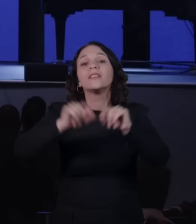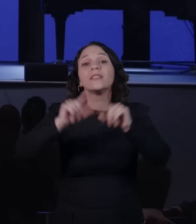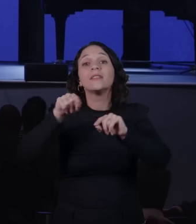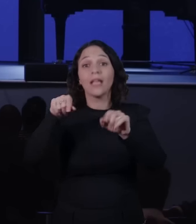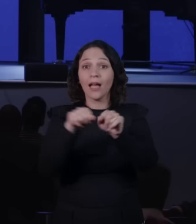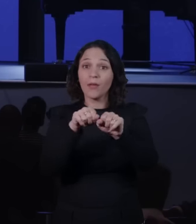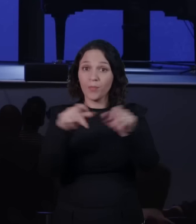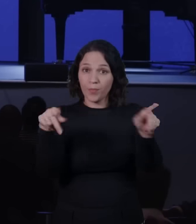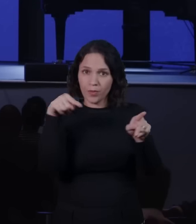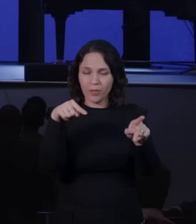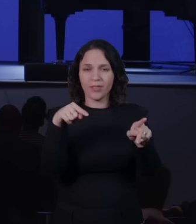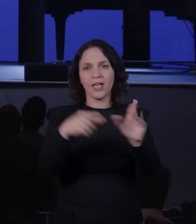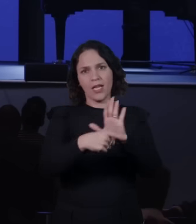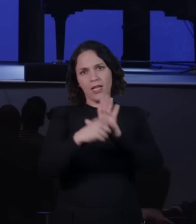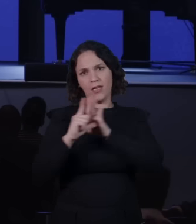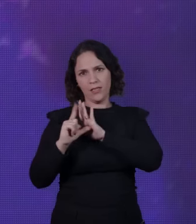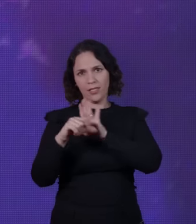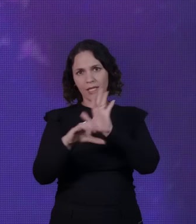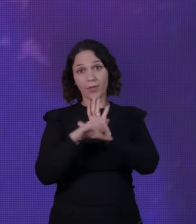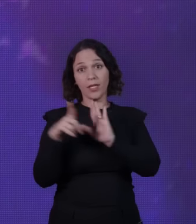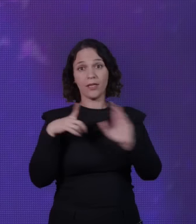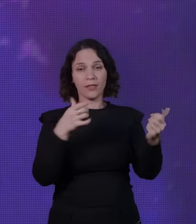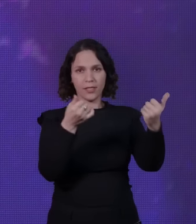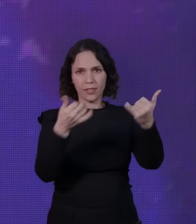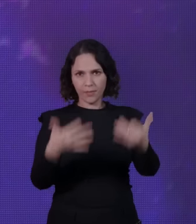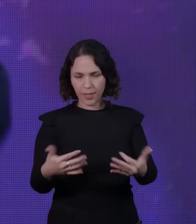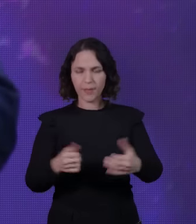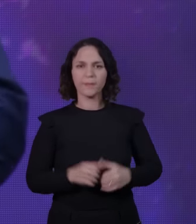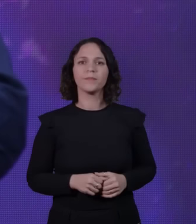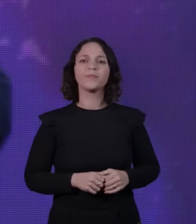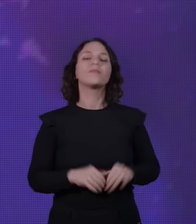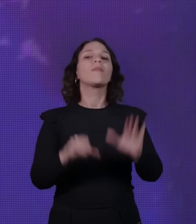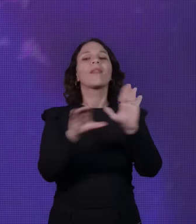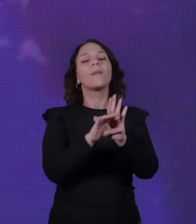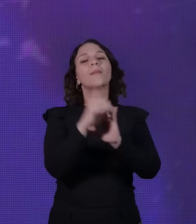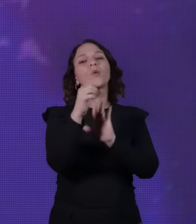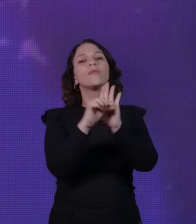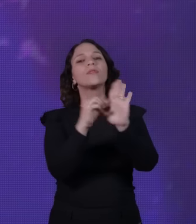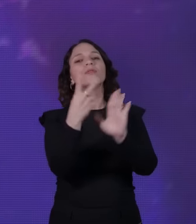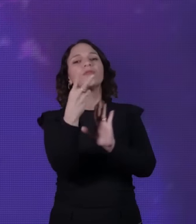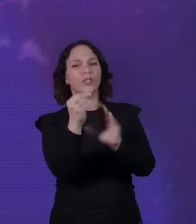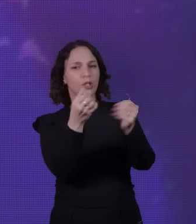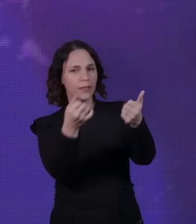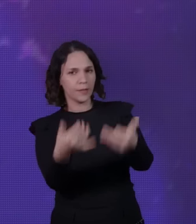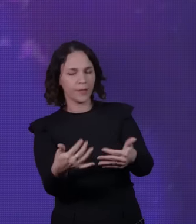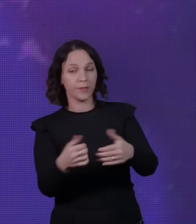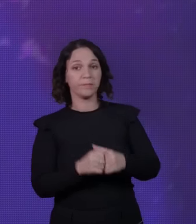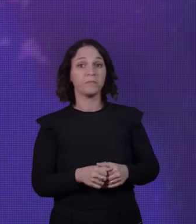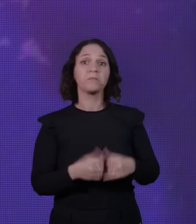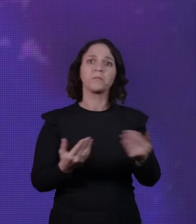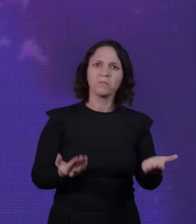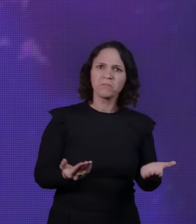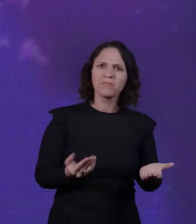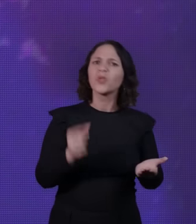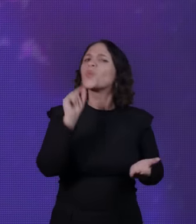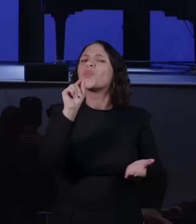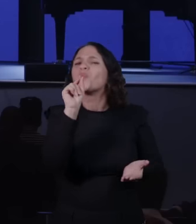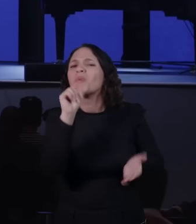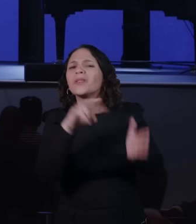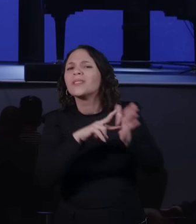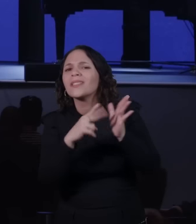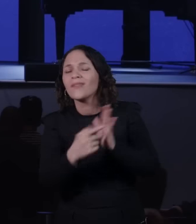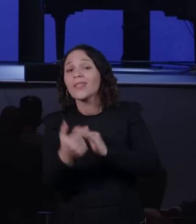de Apocalipse, no capítulo anterior, explica. O capítulo 1, versículo 20, diz assim: quanto ao mistério das